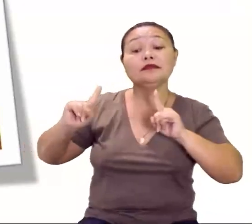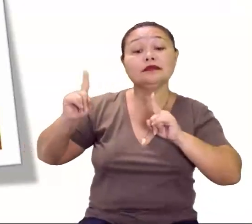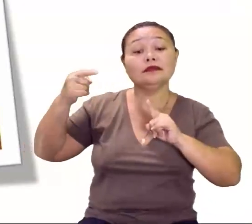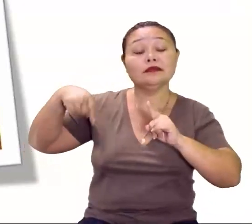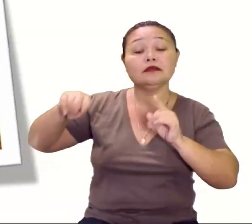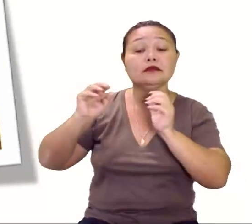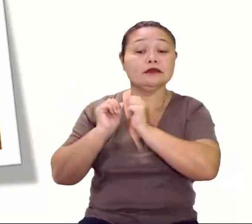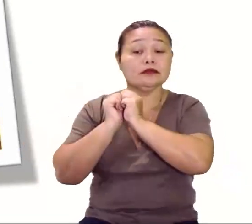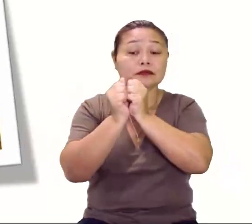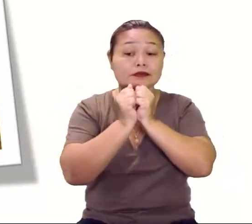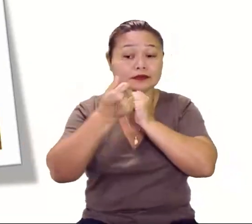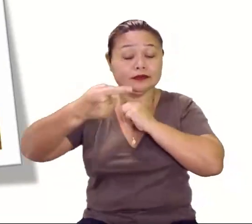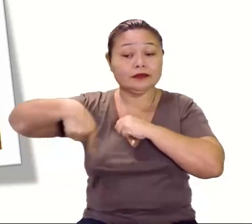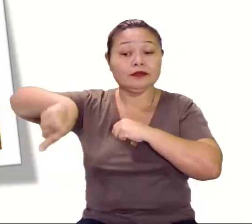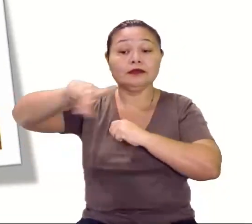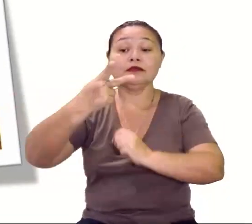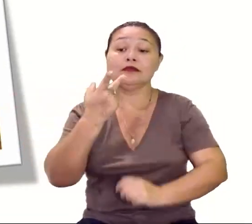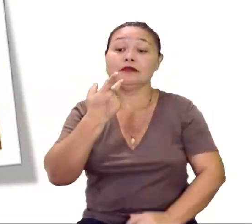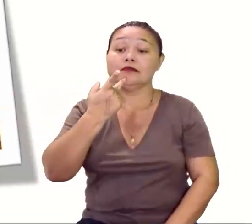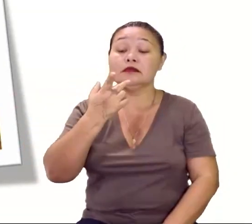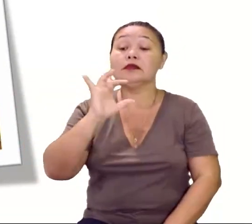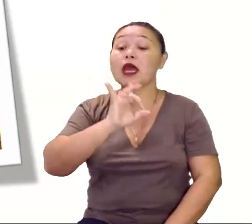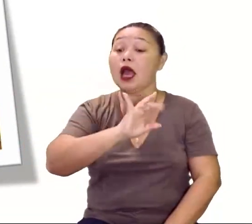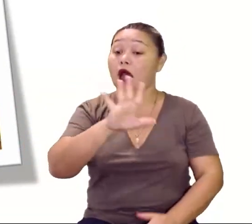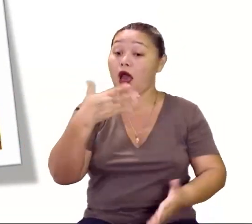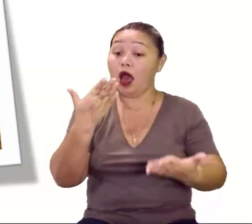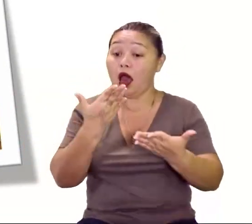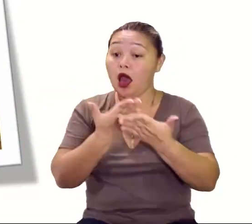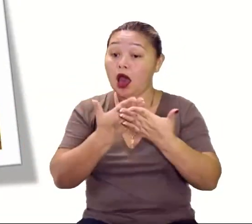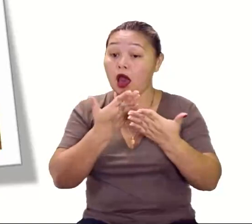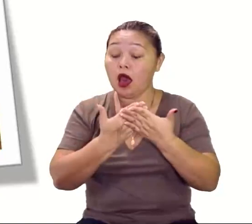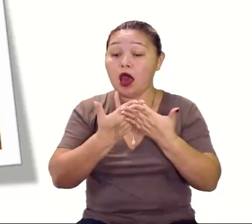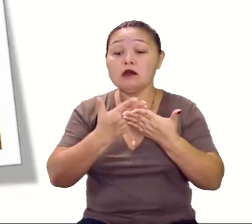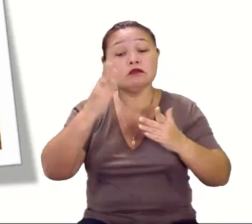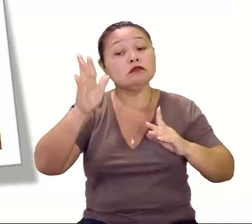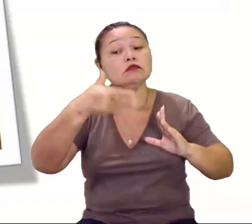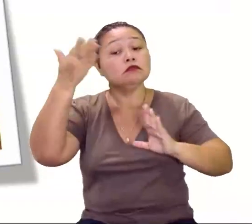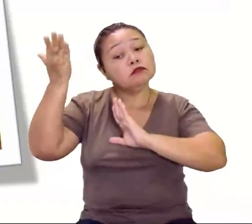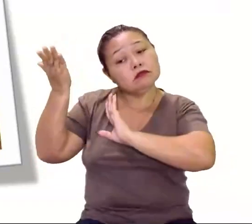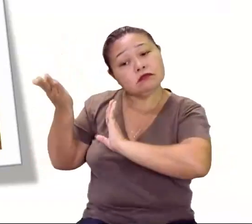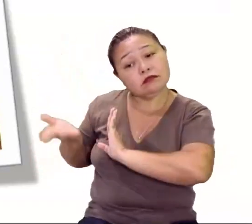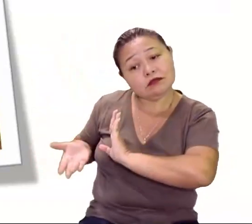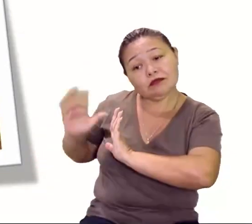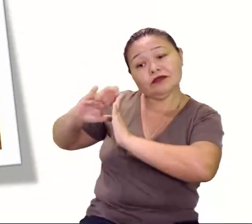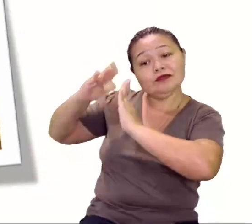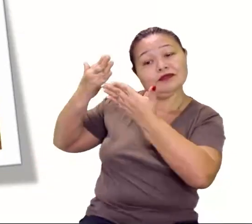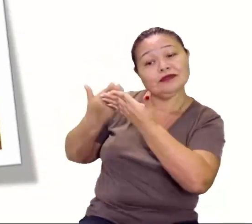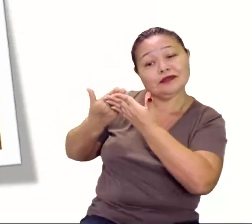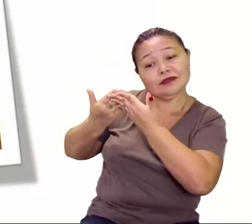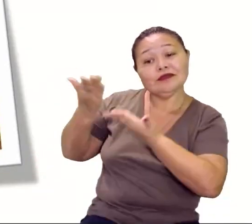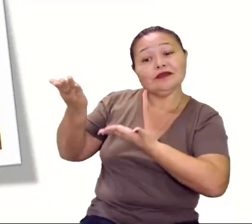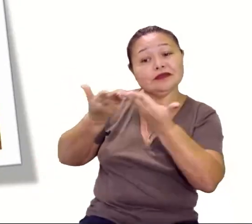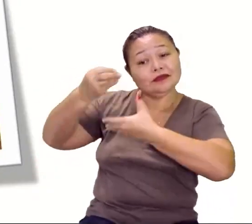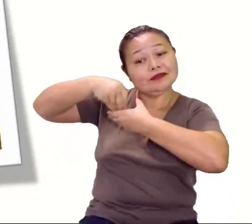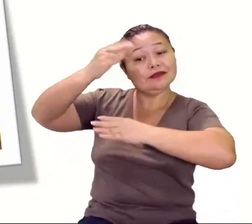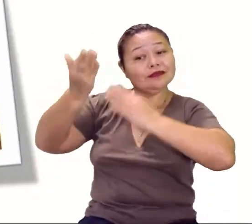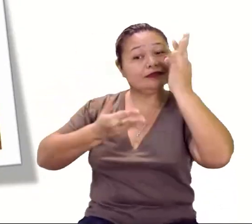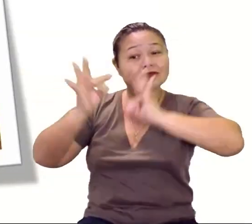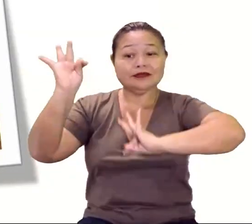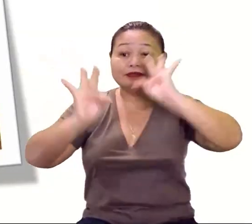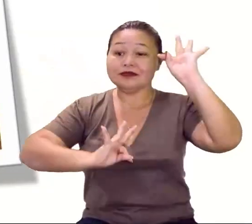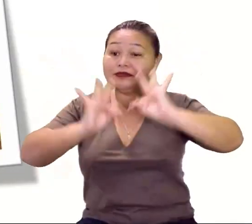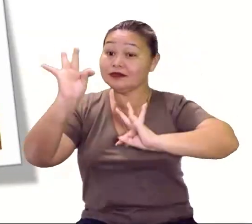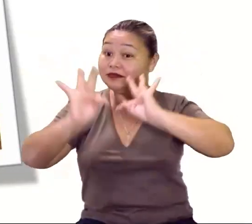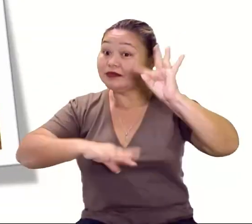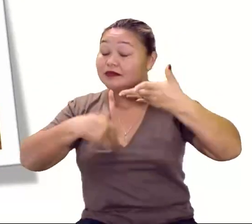tá juntinho com vocês para dizer que a cada aula a gente homenageia uma escola querida da mediação tecnológica. E a